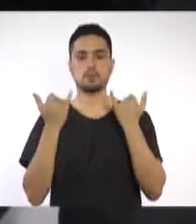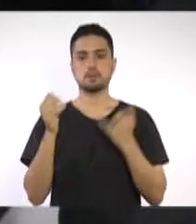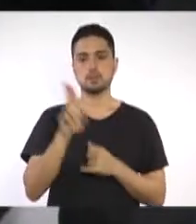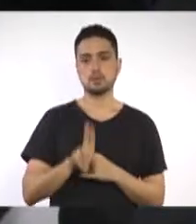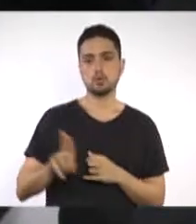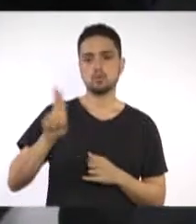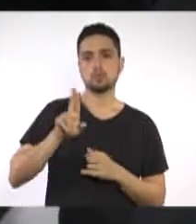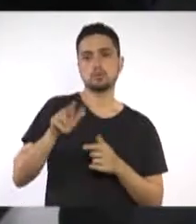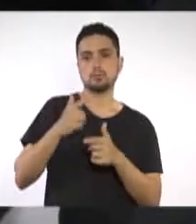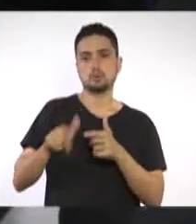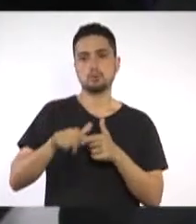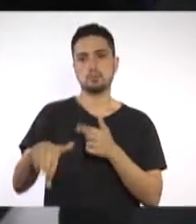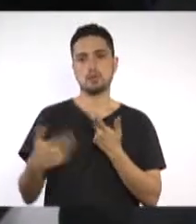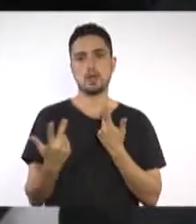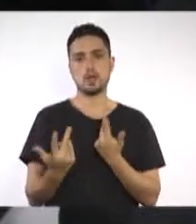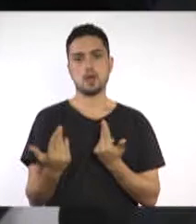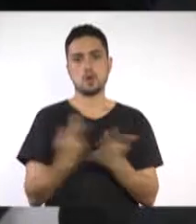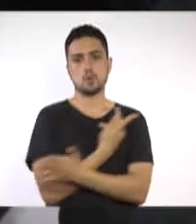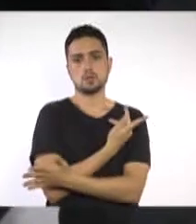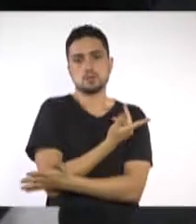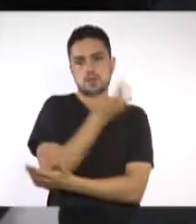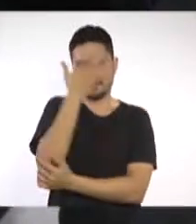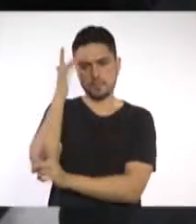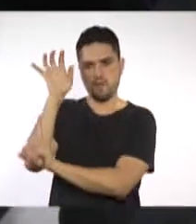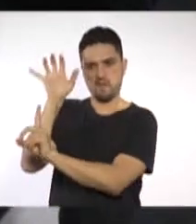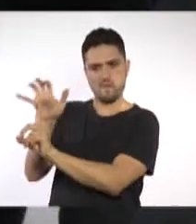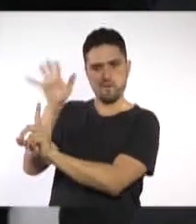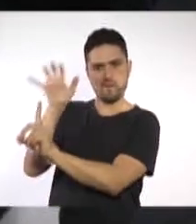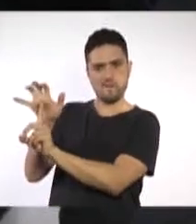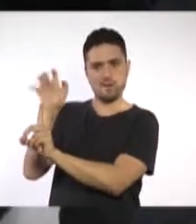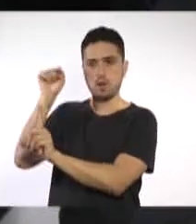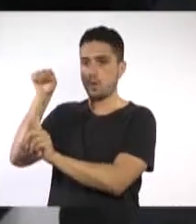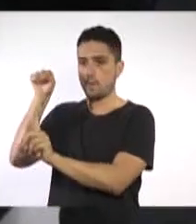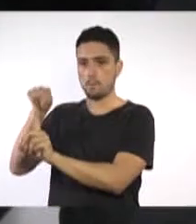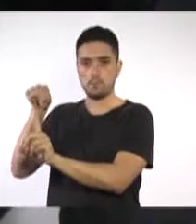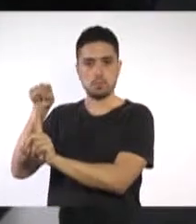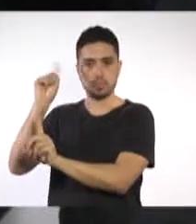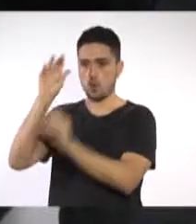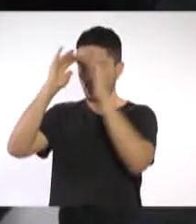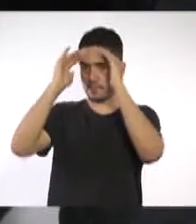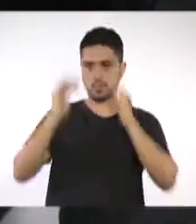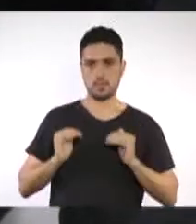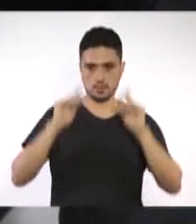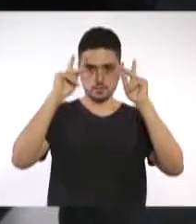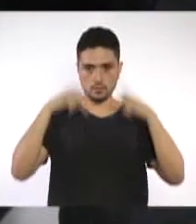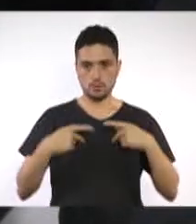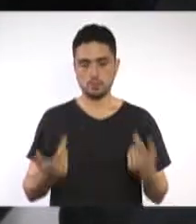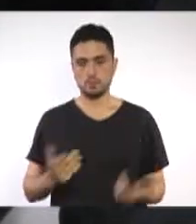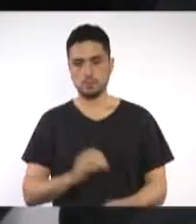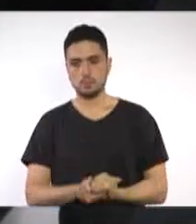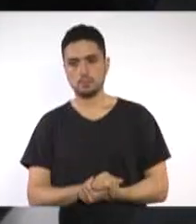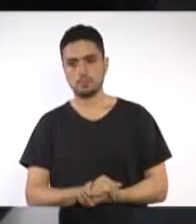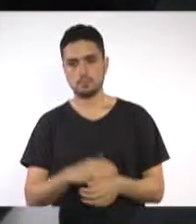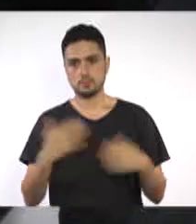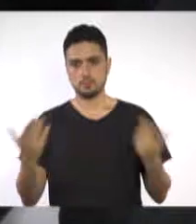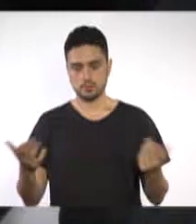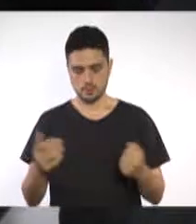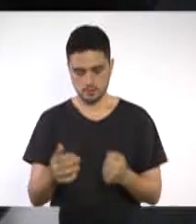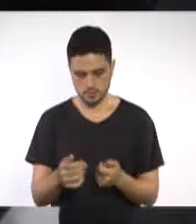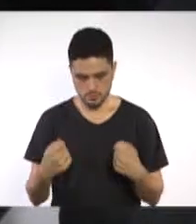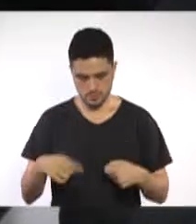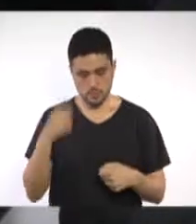seja, que eventualmente não tenha atendido os seus interesses pessoais. Então, temos que levar em consideração